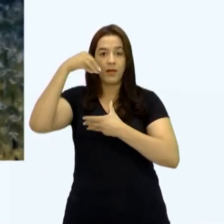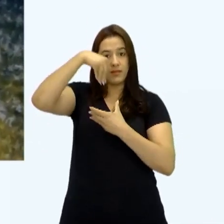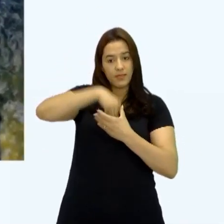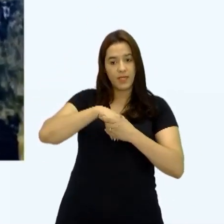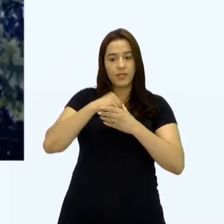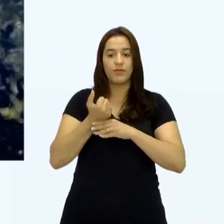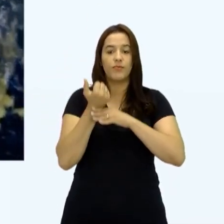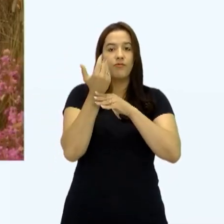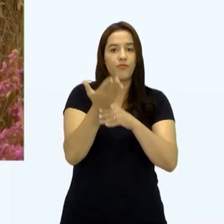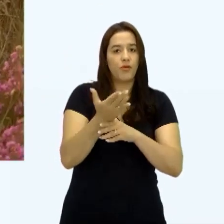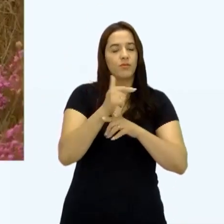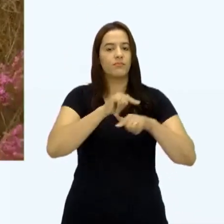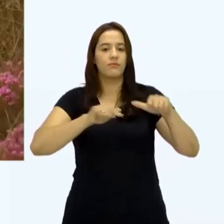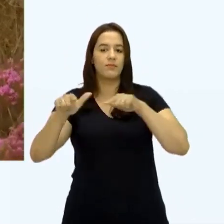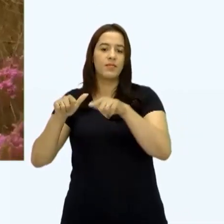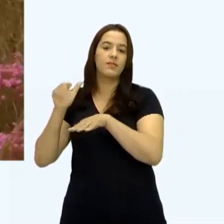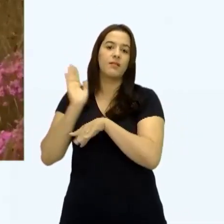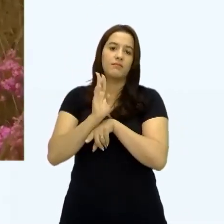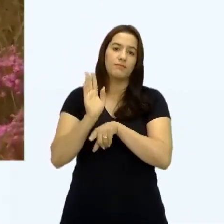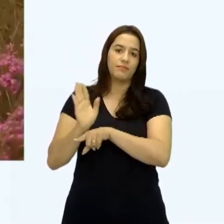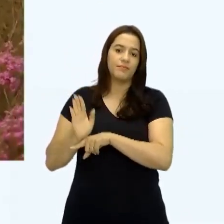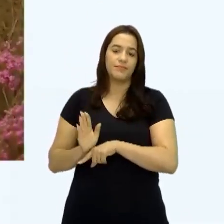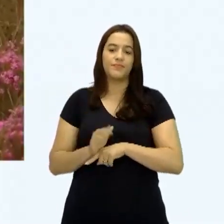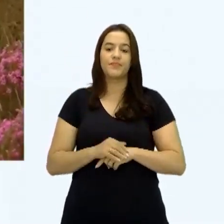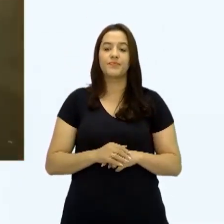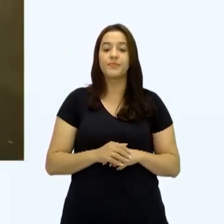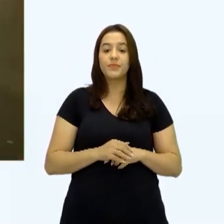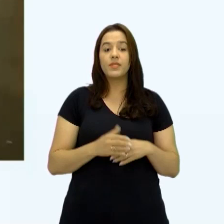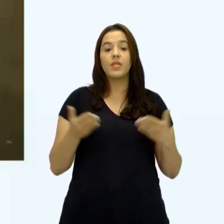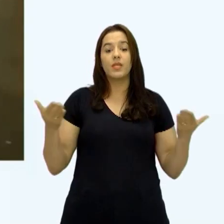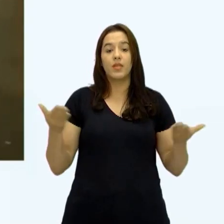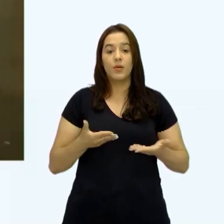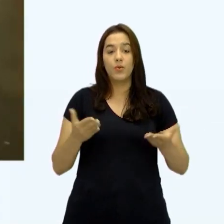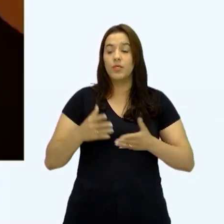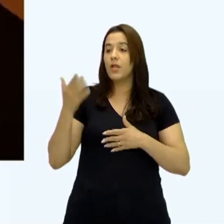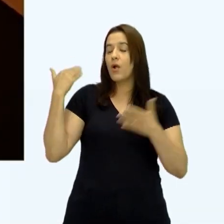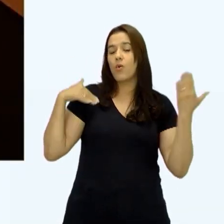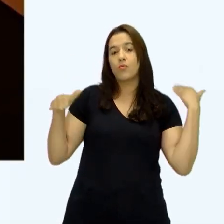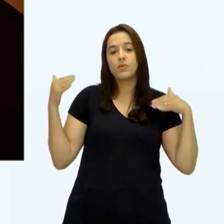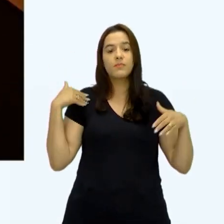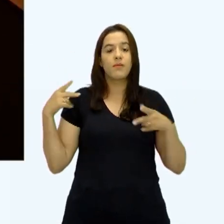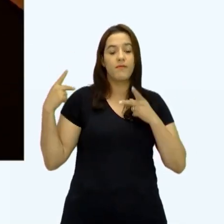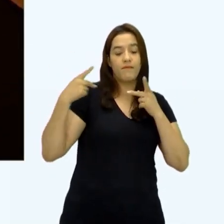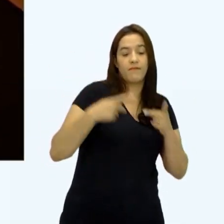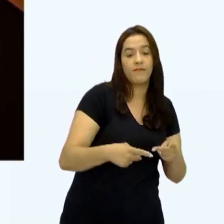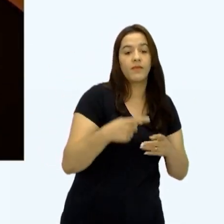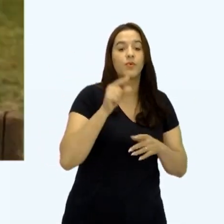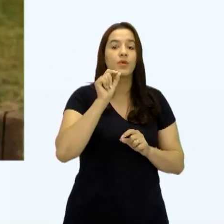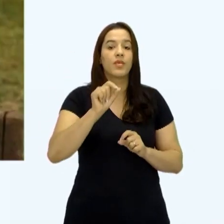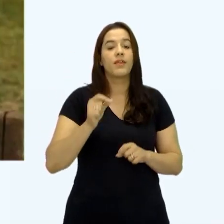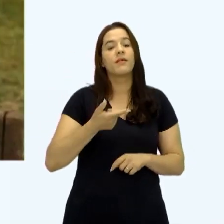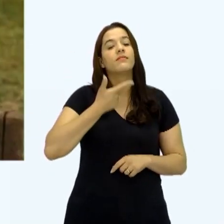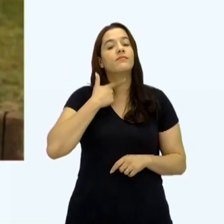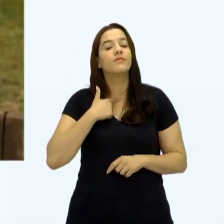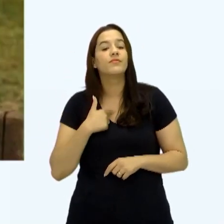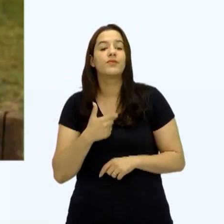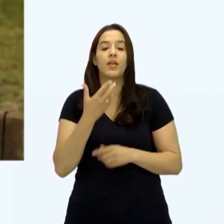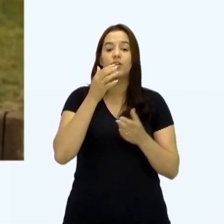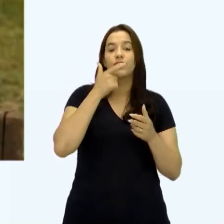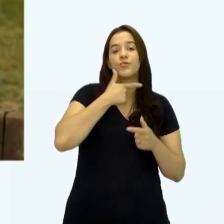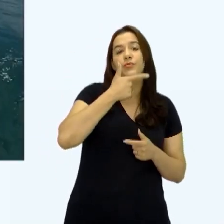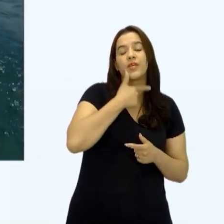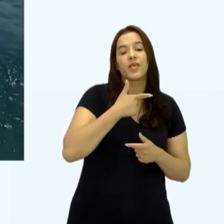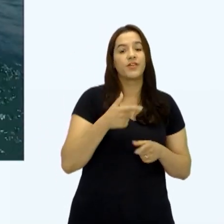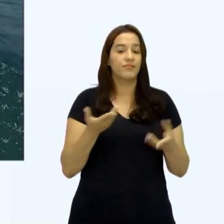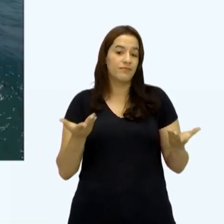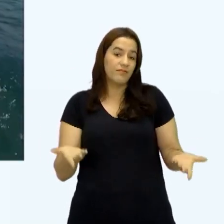das áreas protegidas. Então as pessoas vêm visitar o parque, naturalmente vêm procurar o queijo também. E isso move uma cadeia econômica,